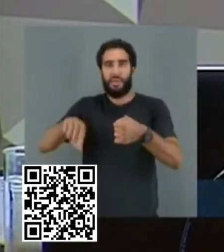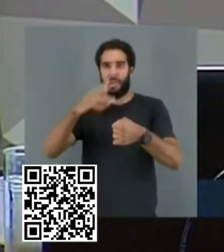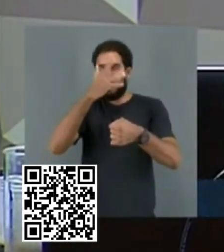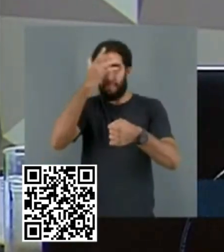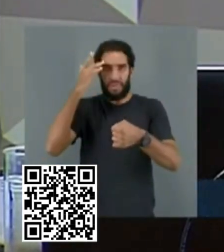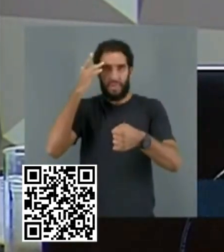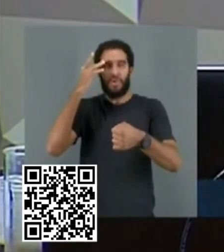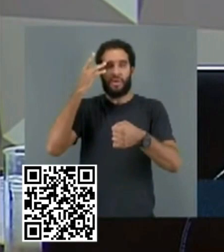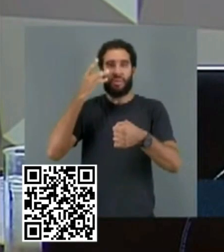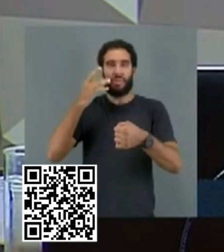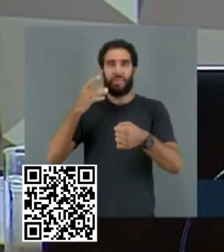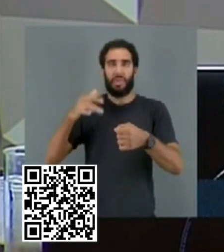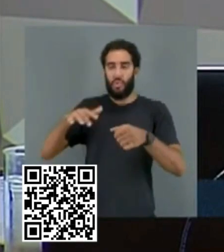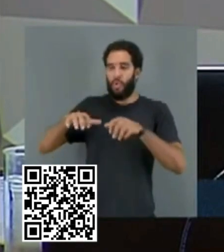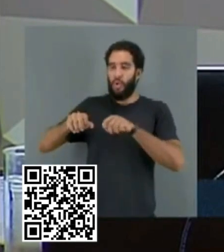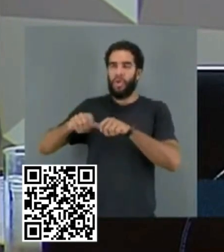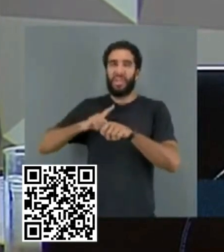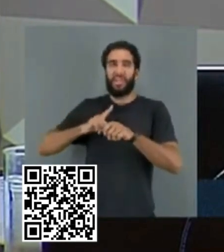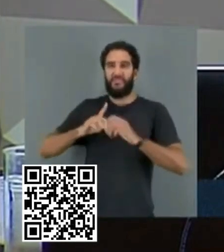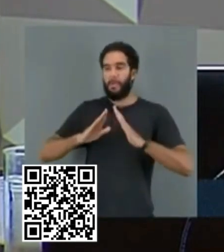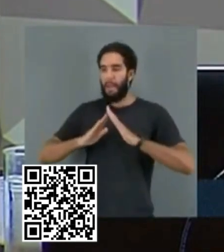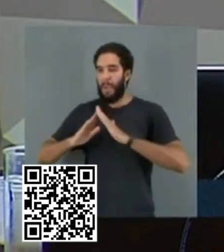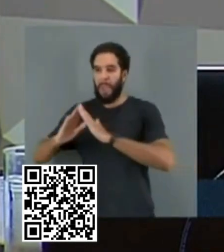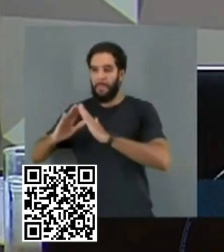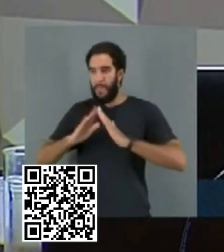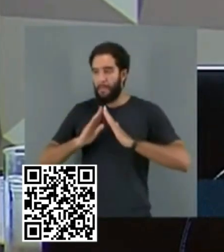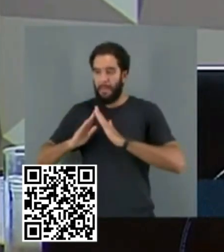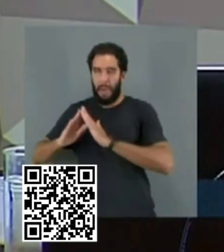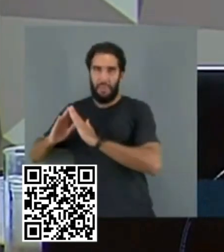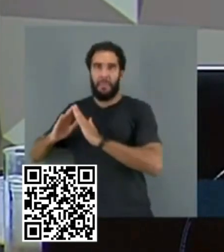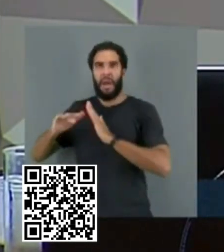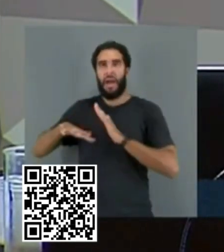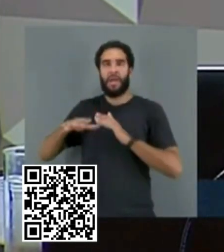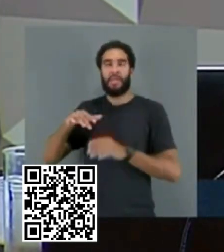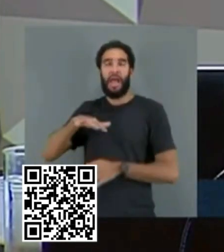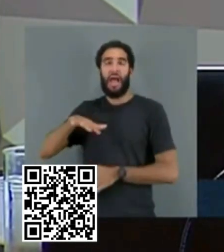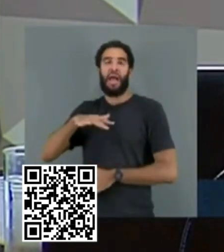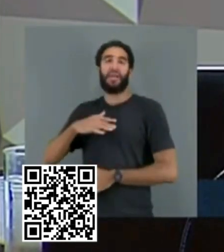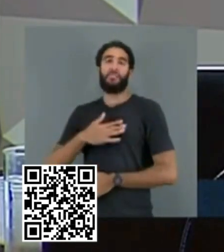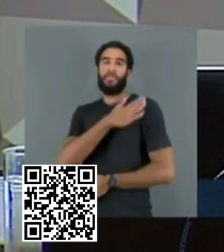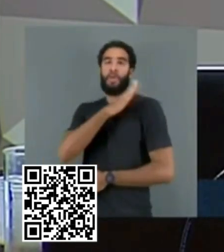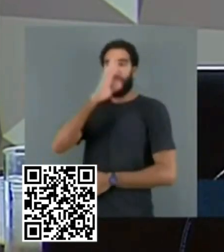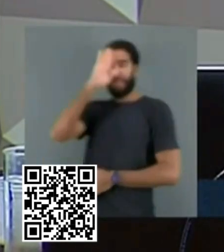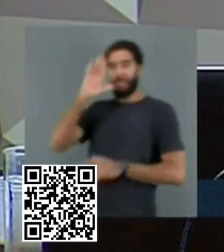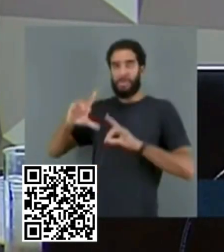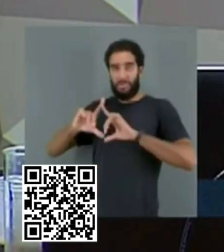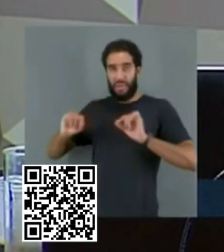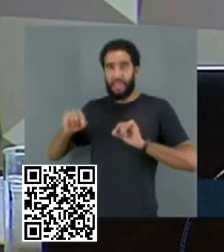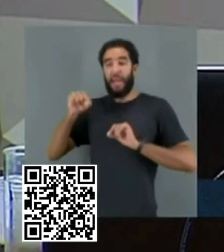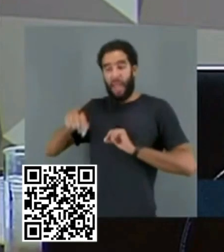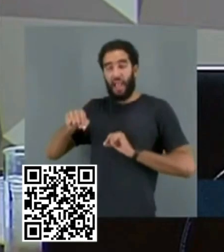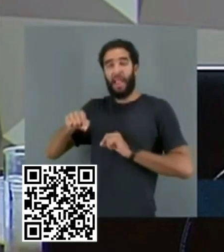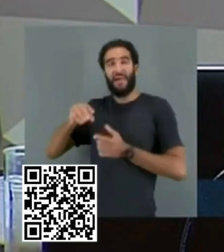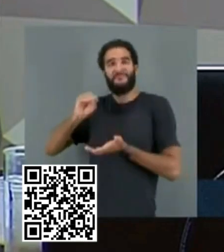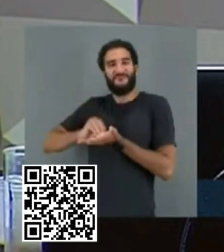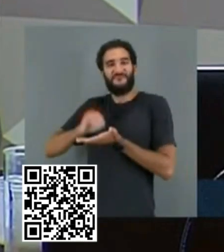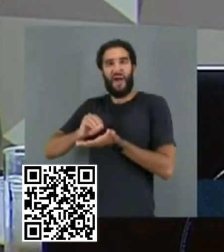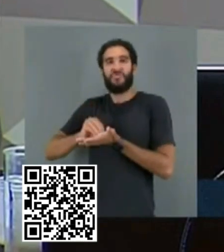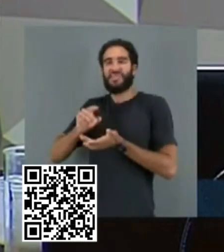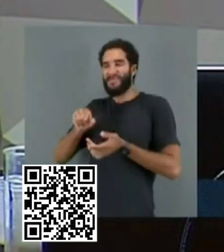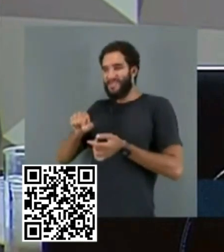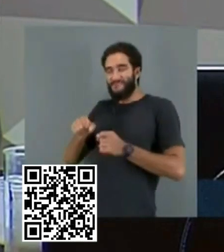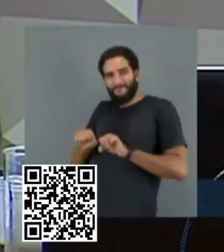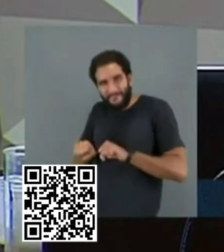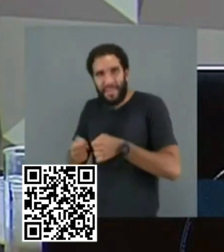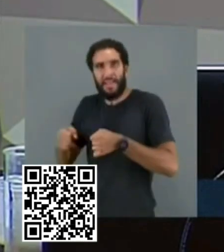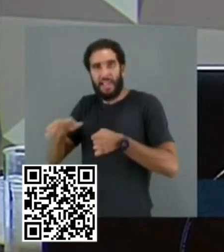manifestantes no acampamento próximo ao quartel-general do Exército, do setor militar urbano de Brasília, justificam a importância de dirigirmos a